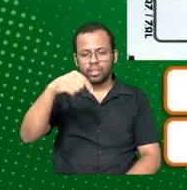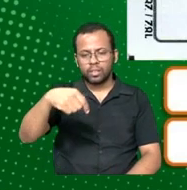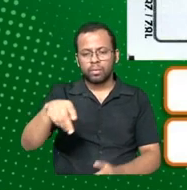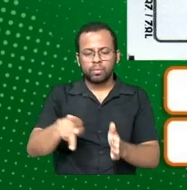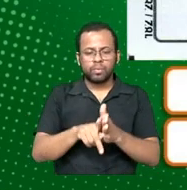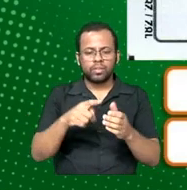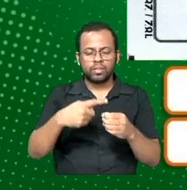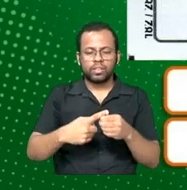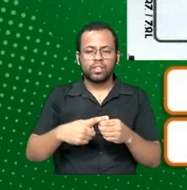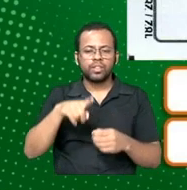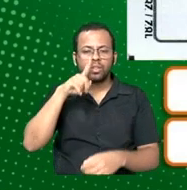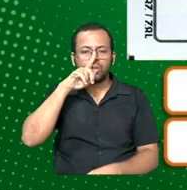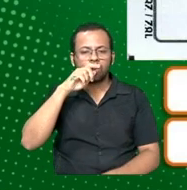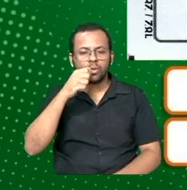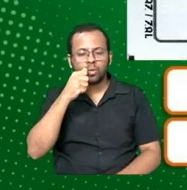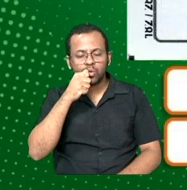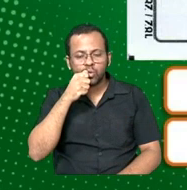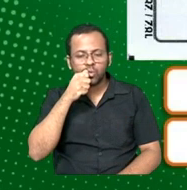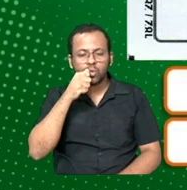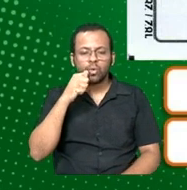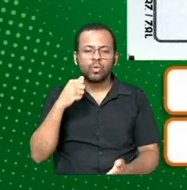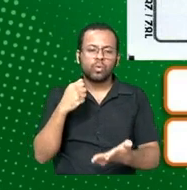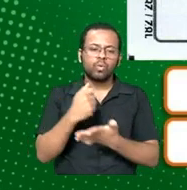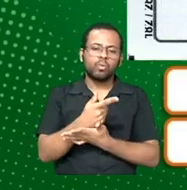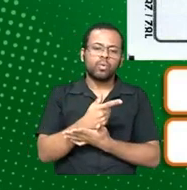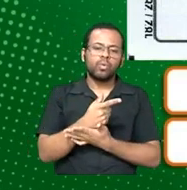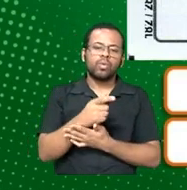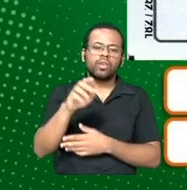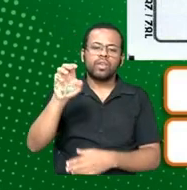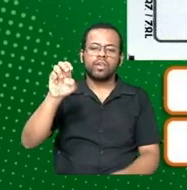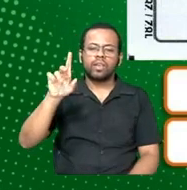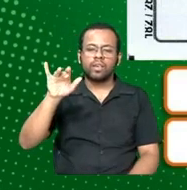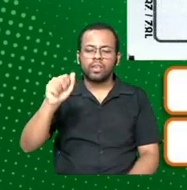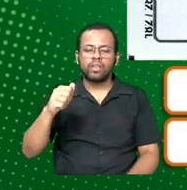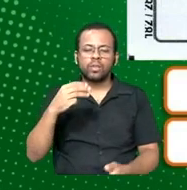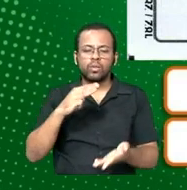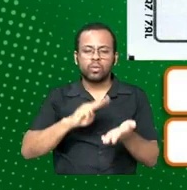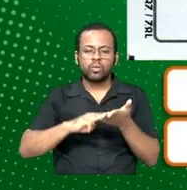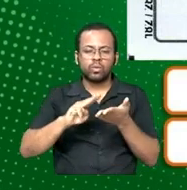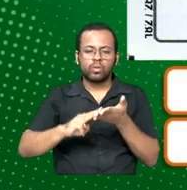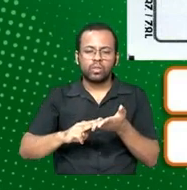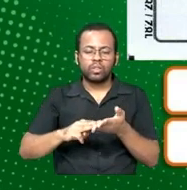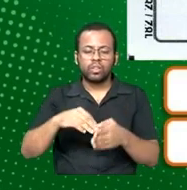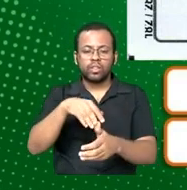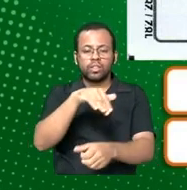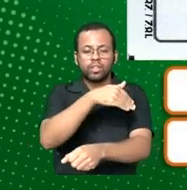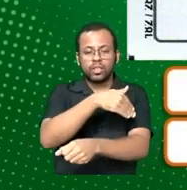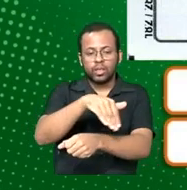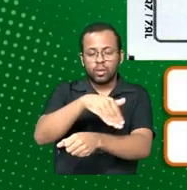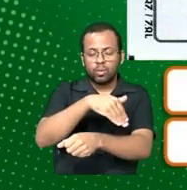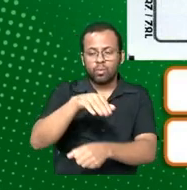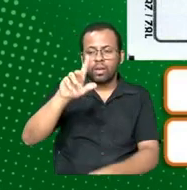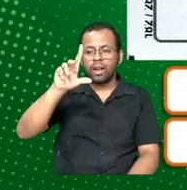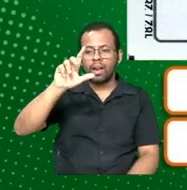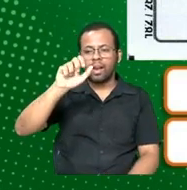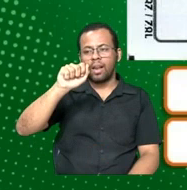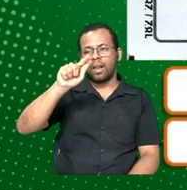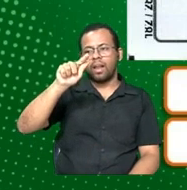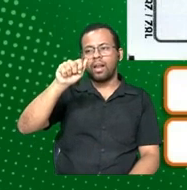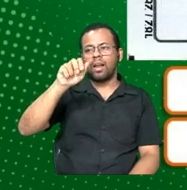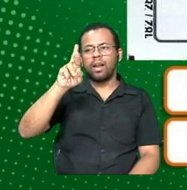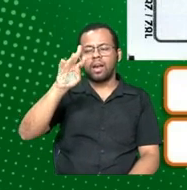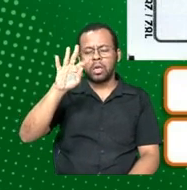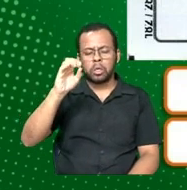Aracaju do bairro Atalaia adquiriu lá na Eli do Pastel da pastel da Rua Lagarto ali né um pastelzinho agora